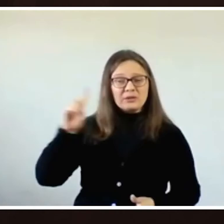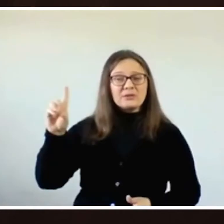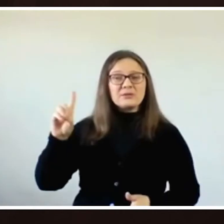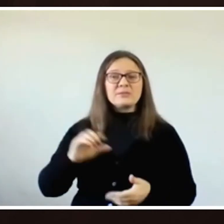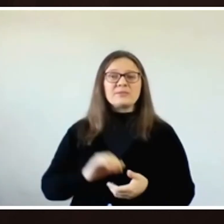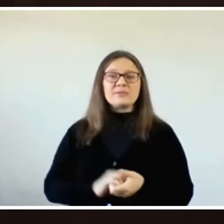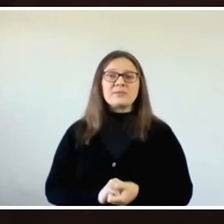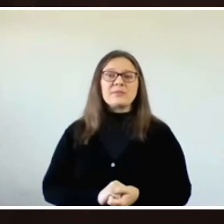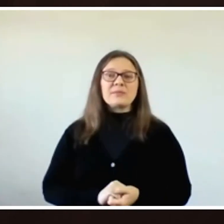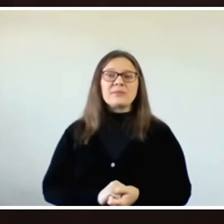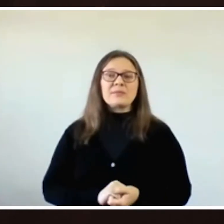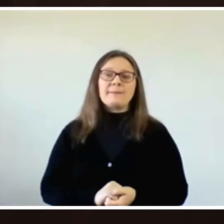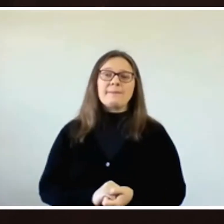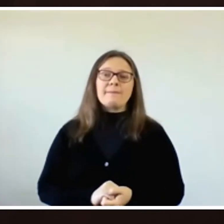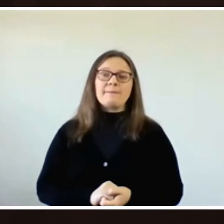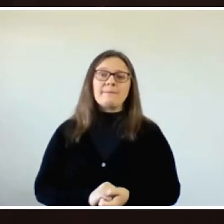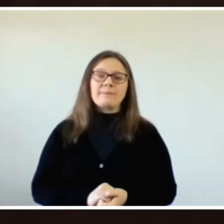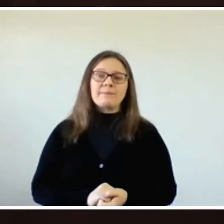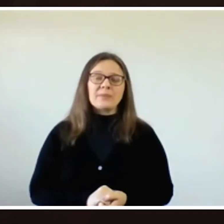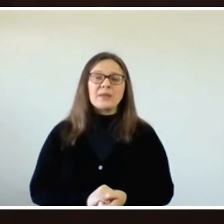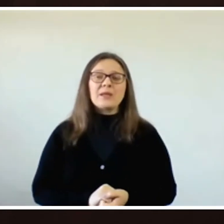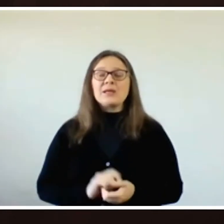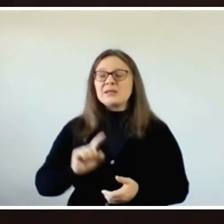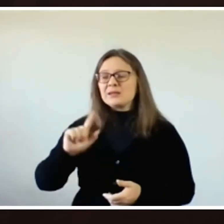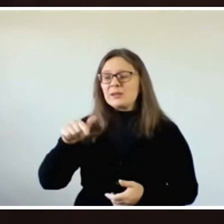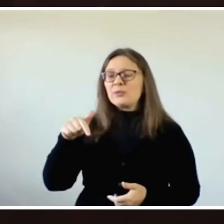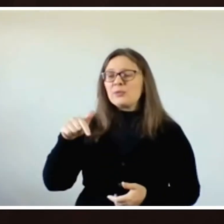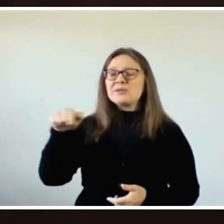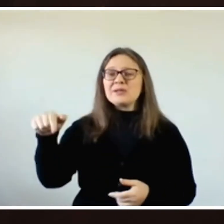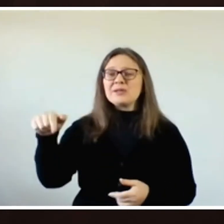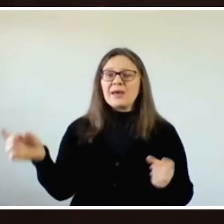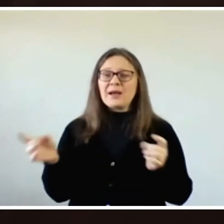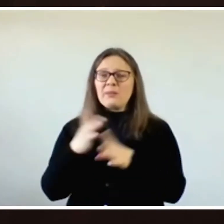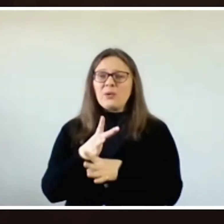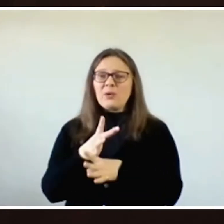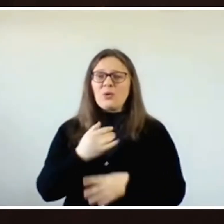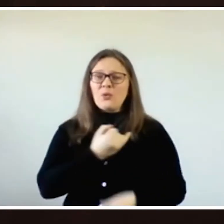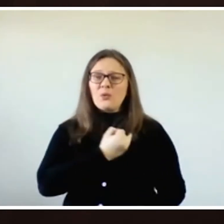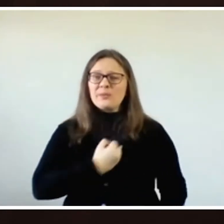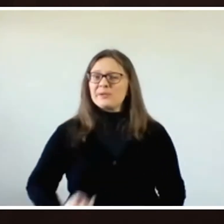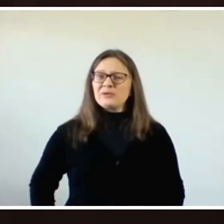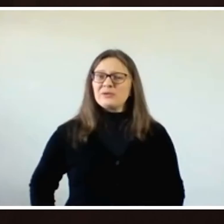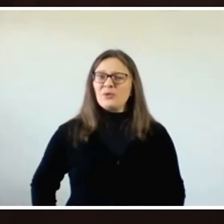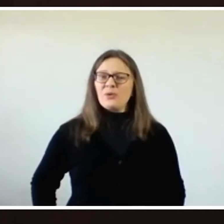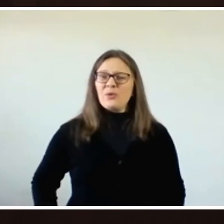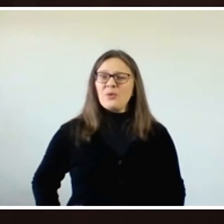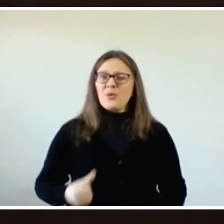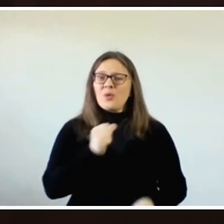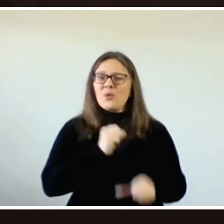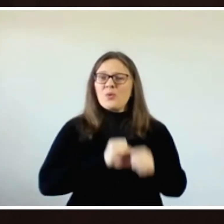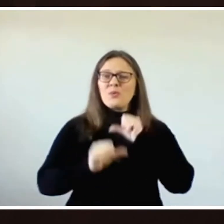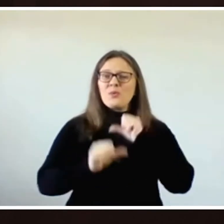depois do concílio de Niceia, ele mesmo muda de opinião. Influenciado pela sua